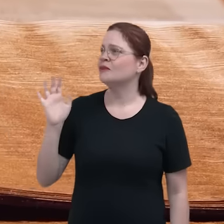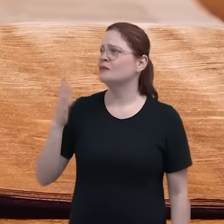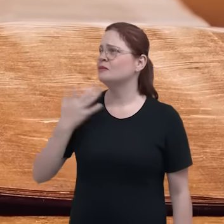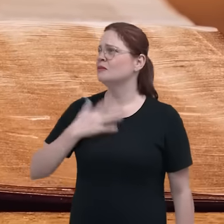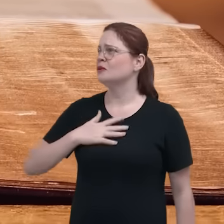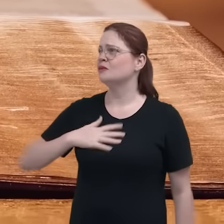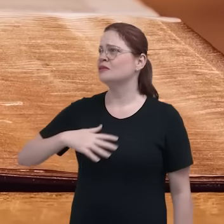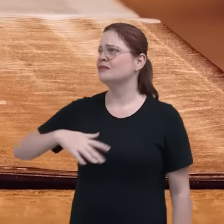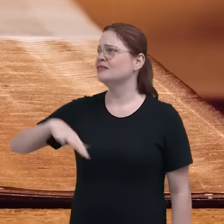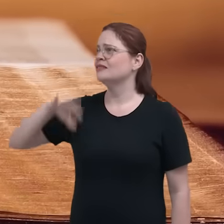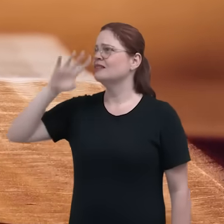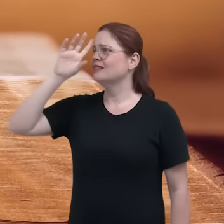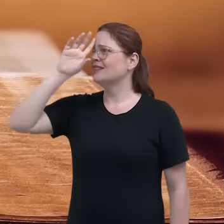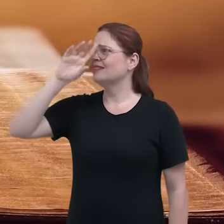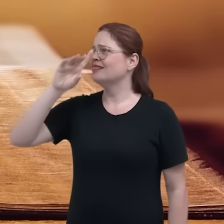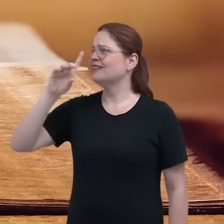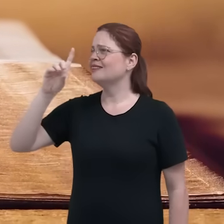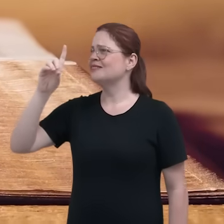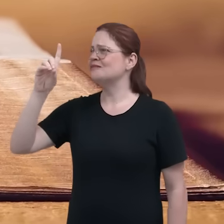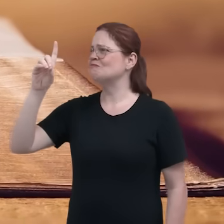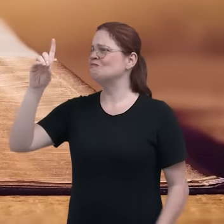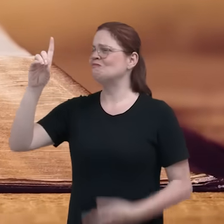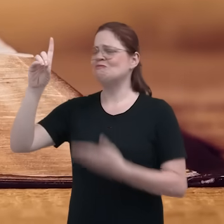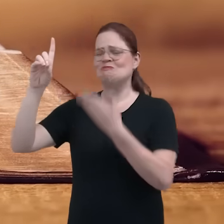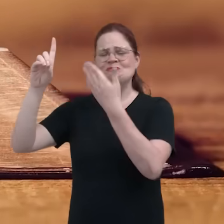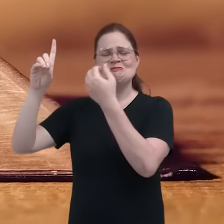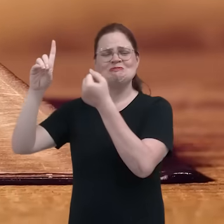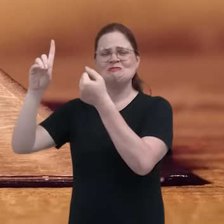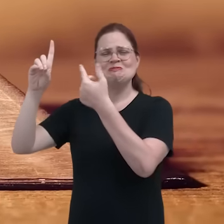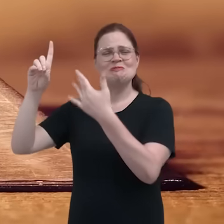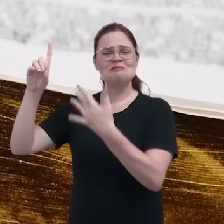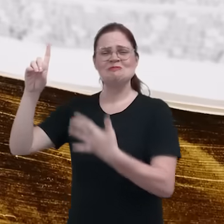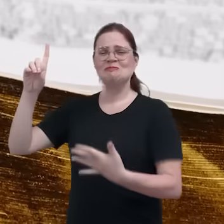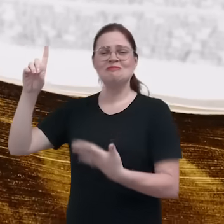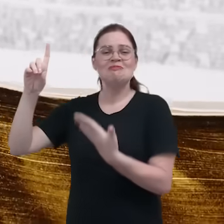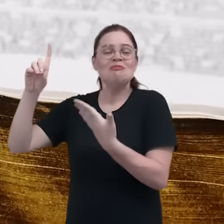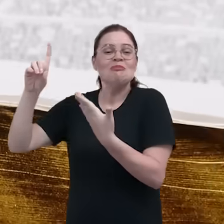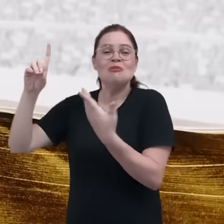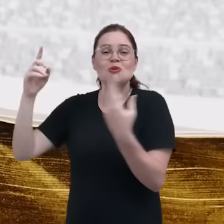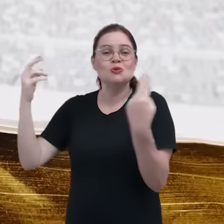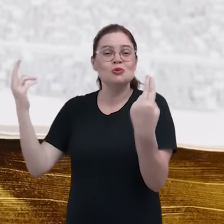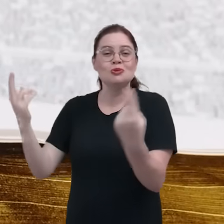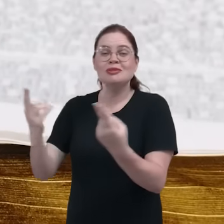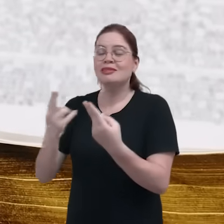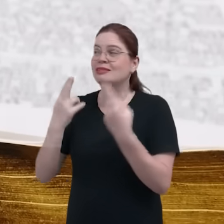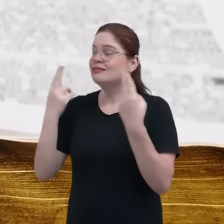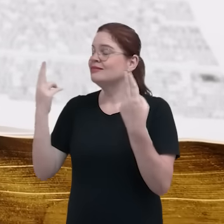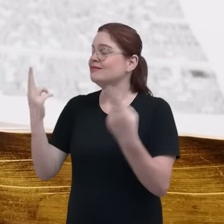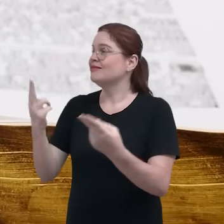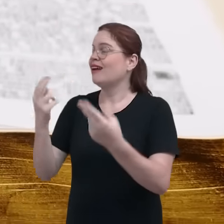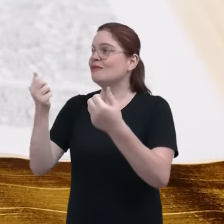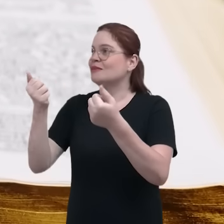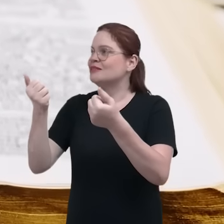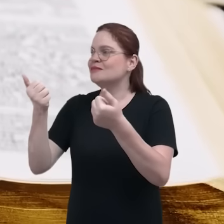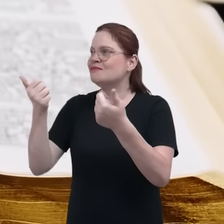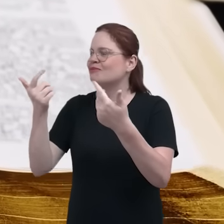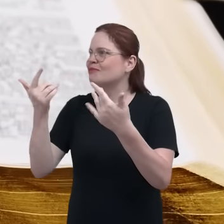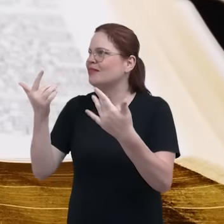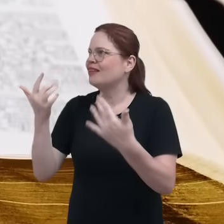Senhor meu Deus, o que direi de ti?